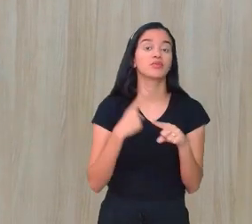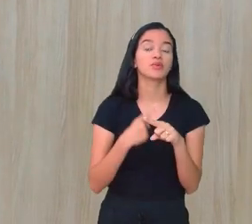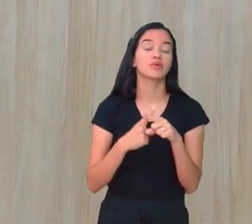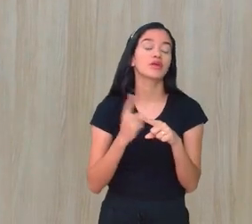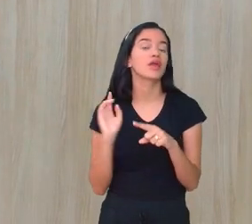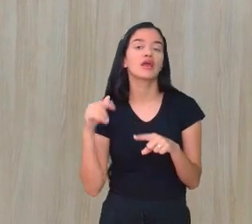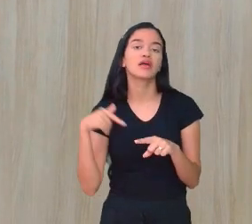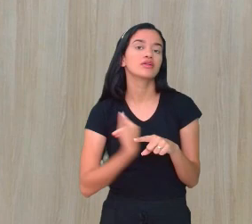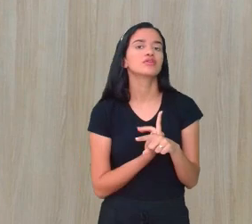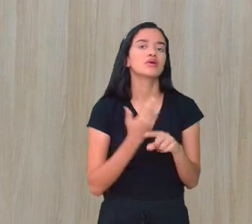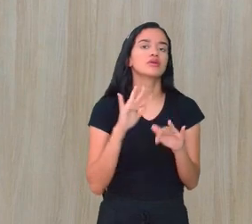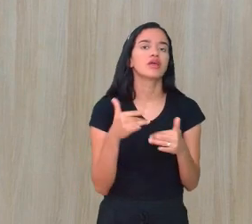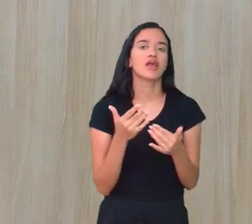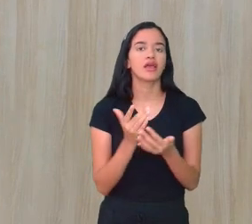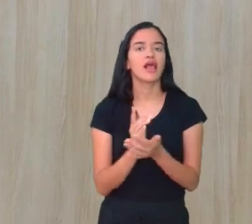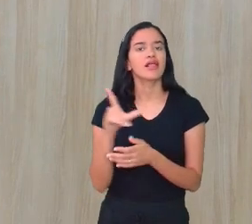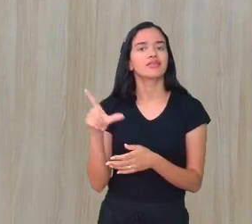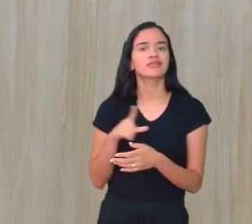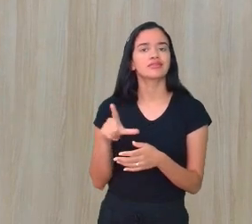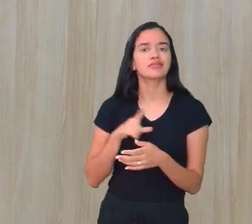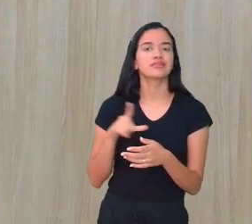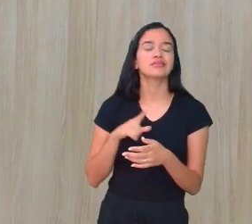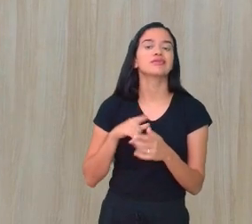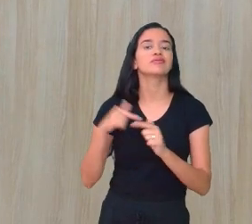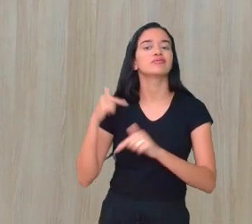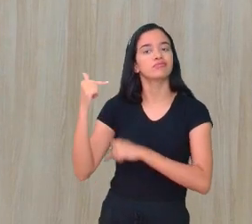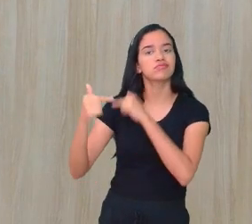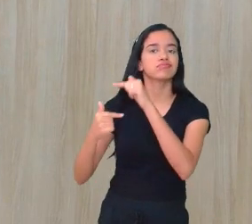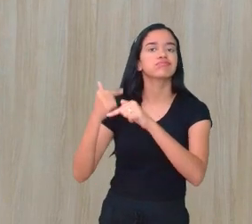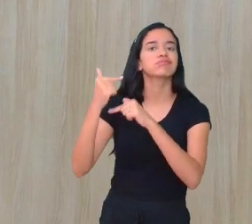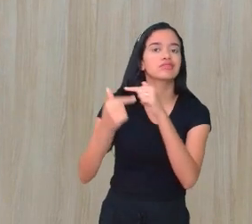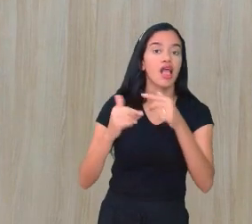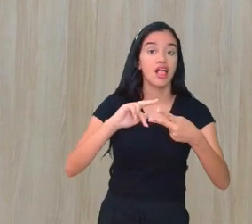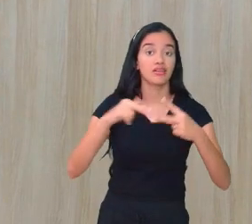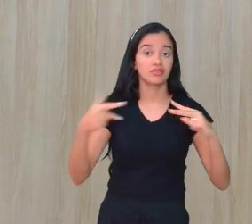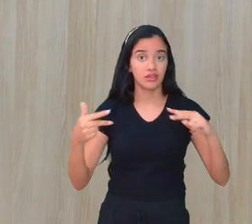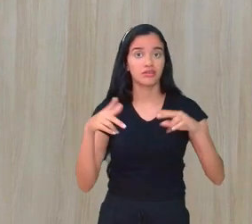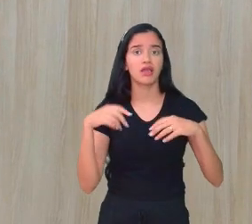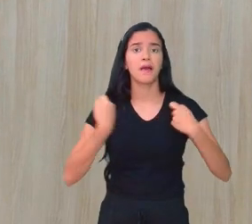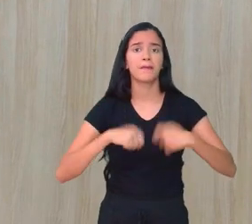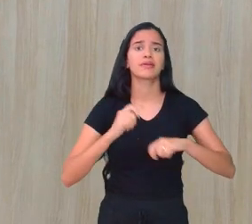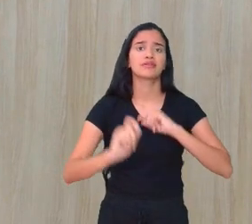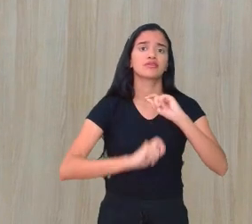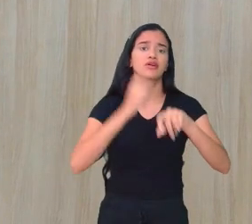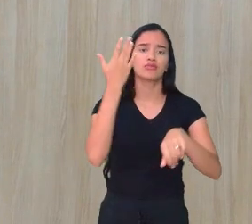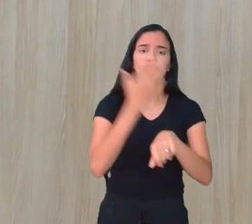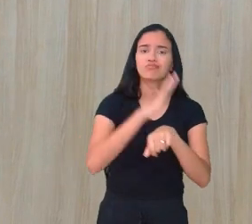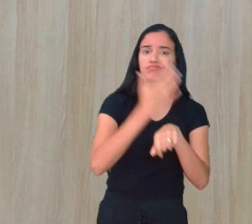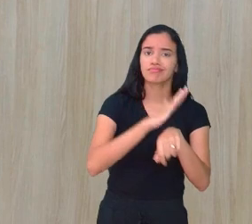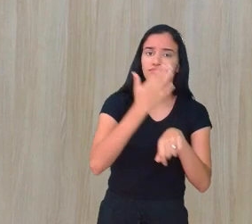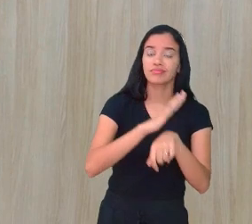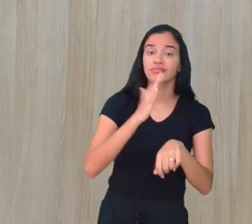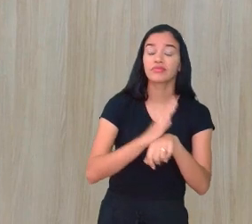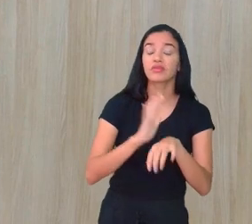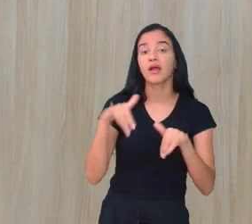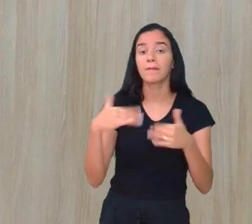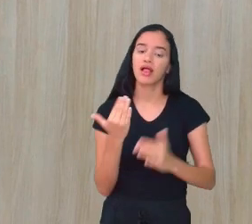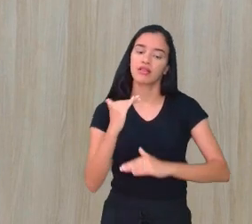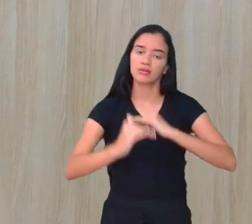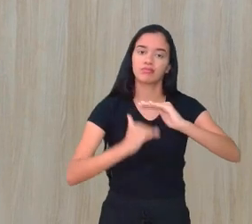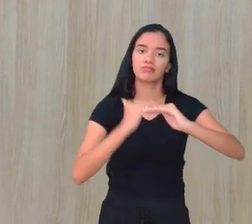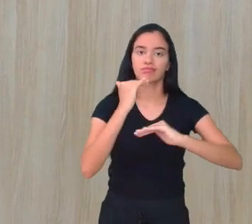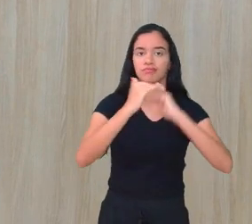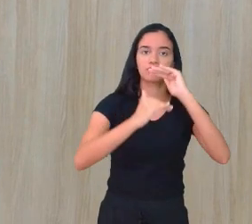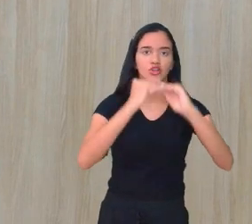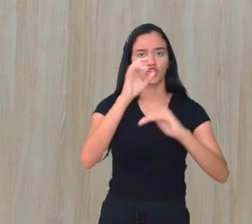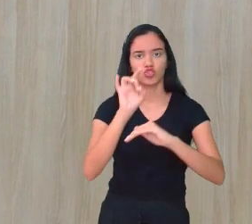gente herde, né, a gente tem essa herança aí genética, ela precisa ser treinada. Então, para a gente desenvolver,